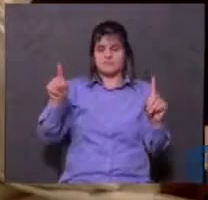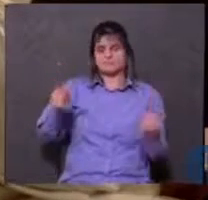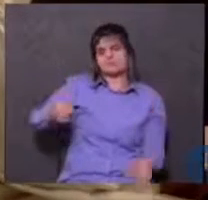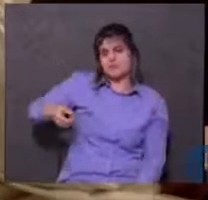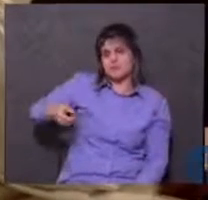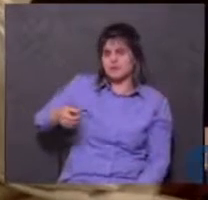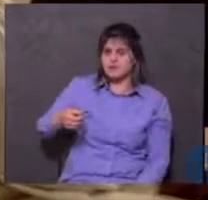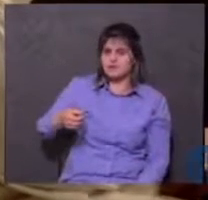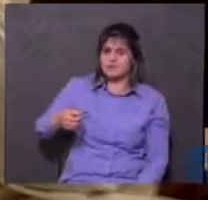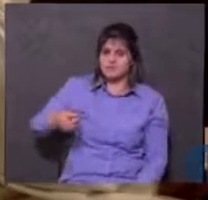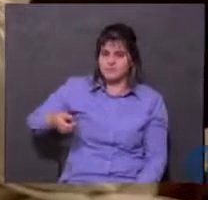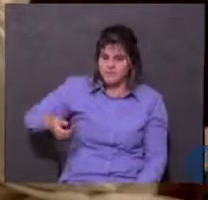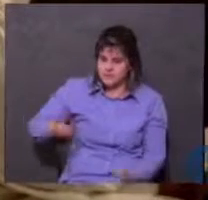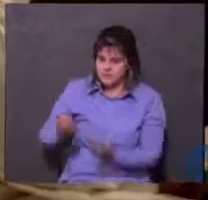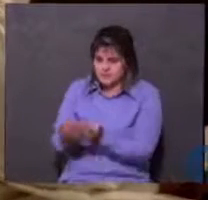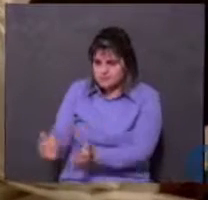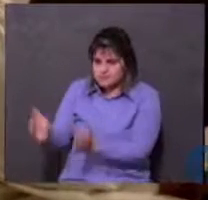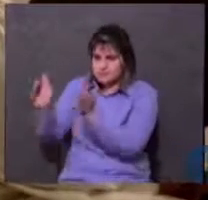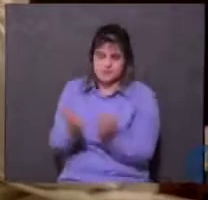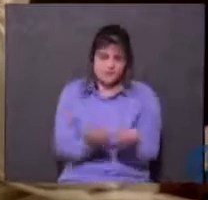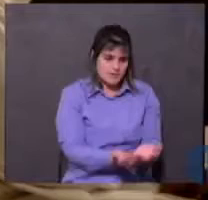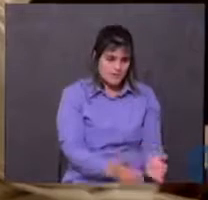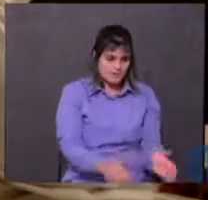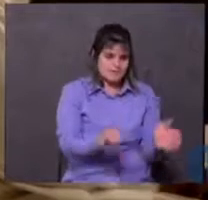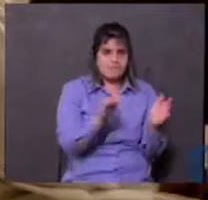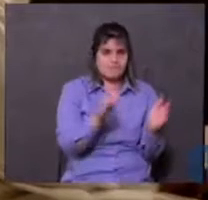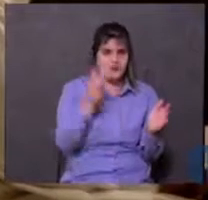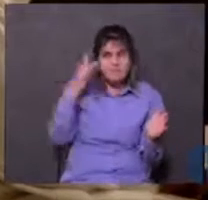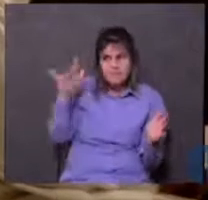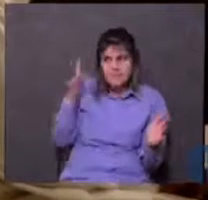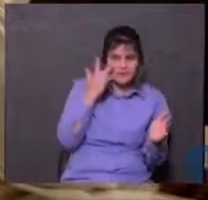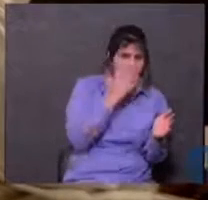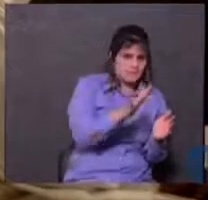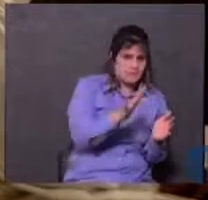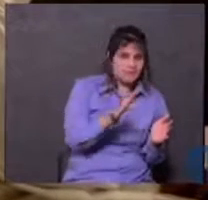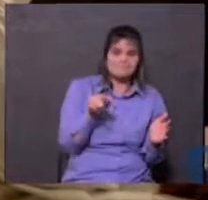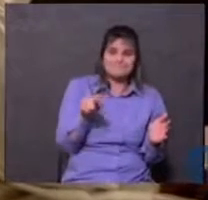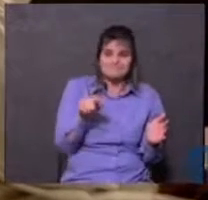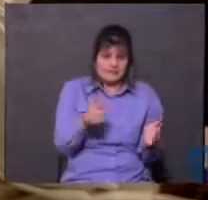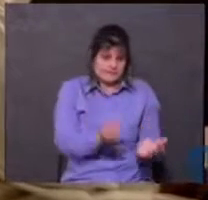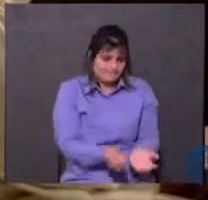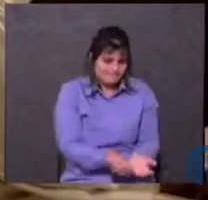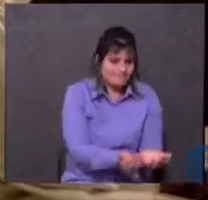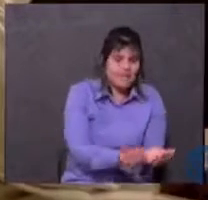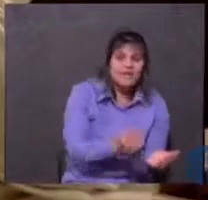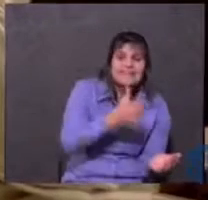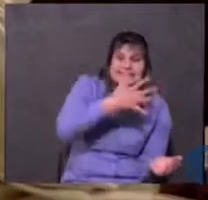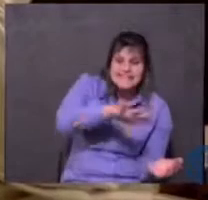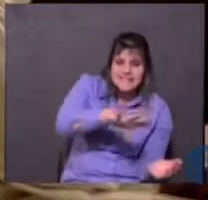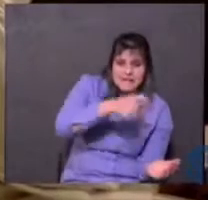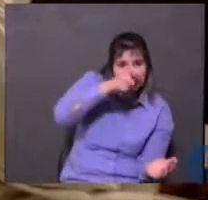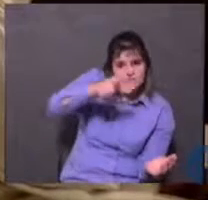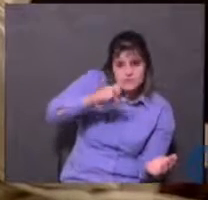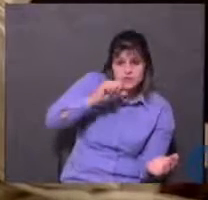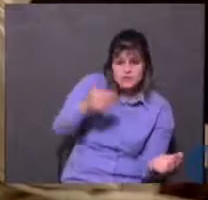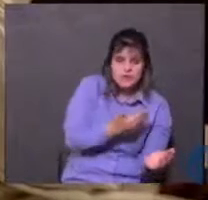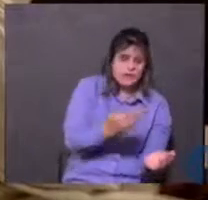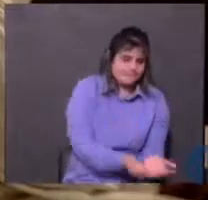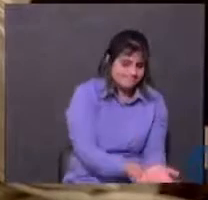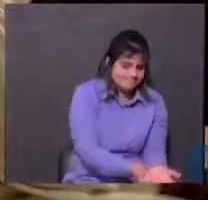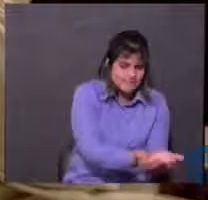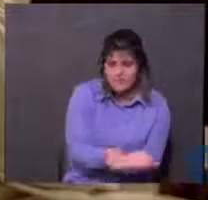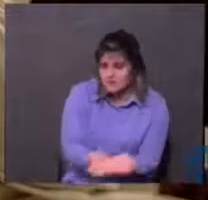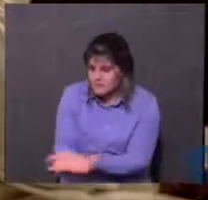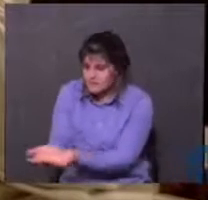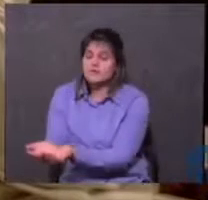mão. Neles recolhiam o sangue dos mártires e com ele regavam as almas